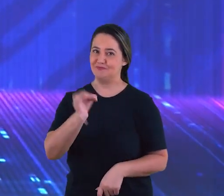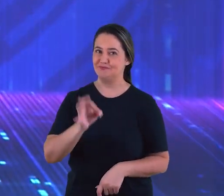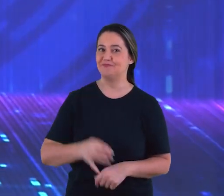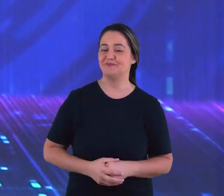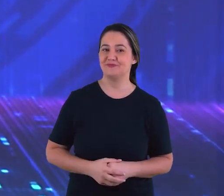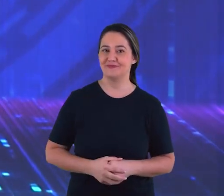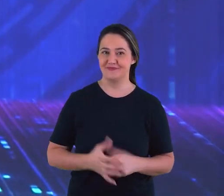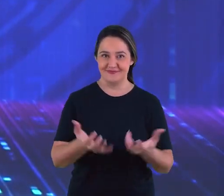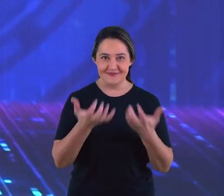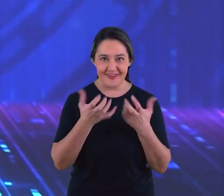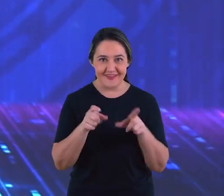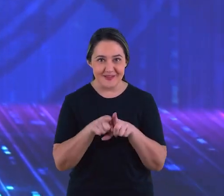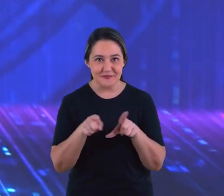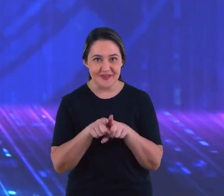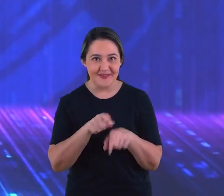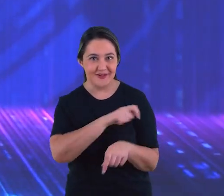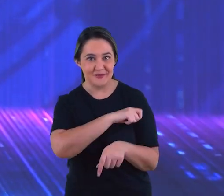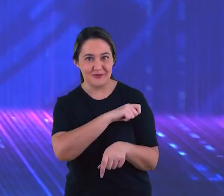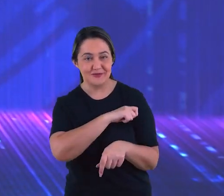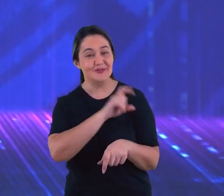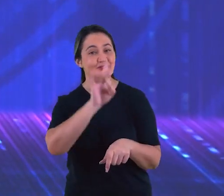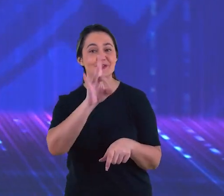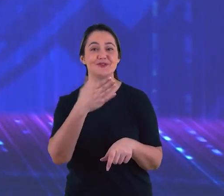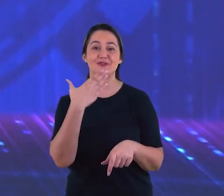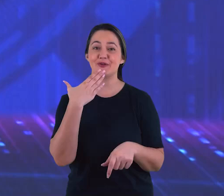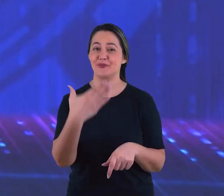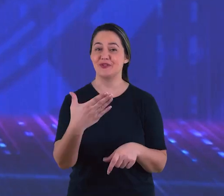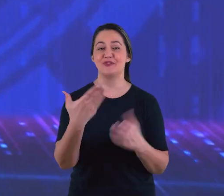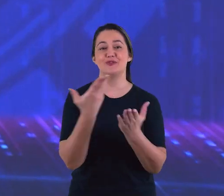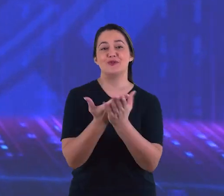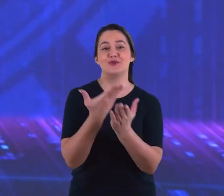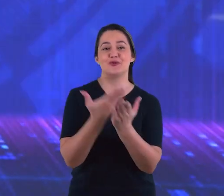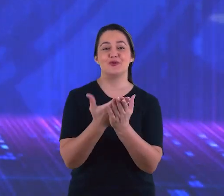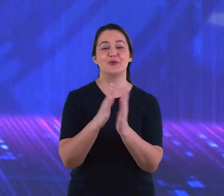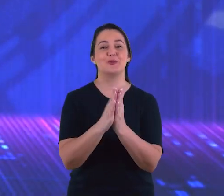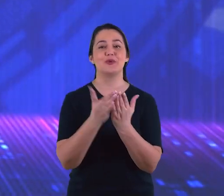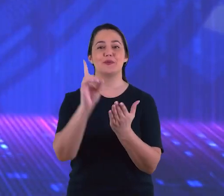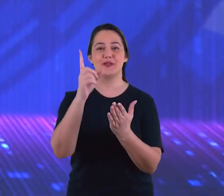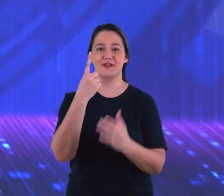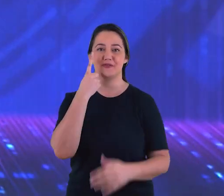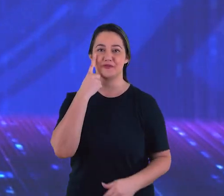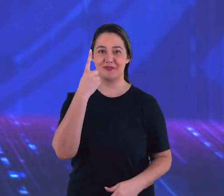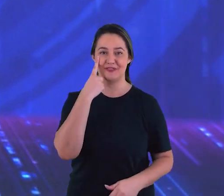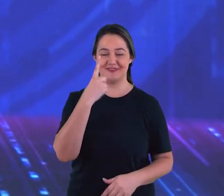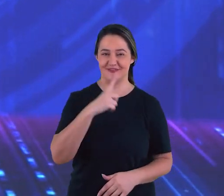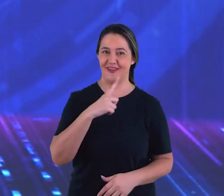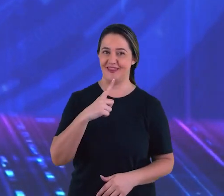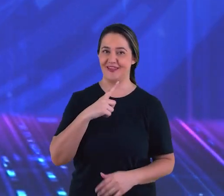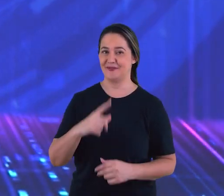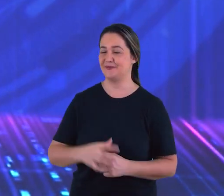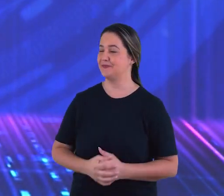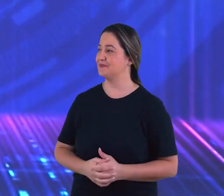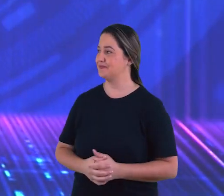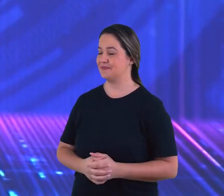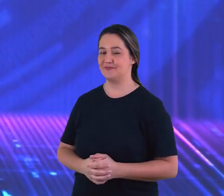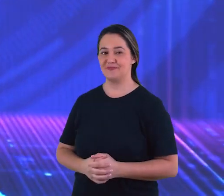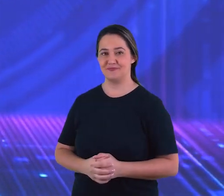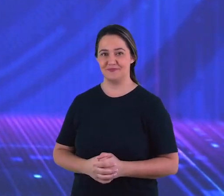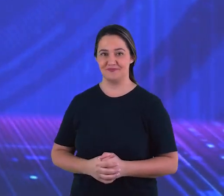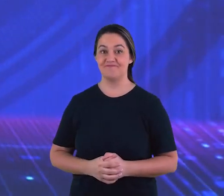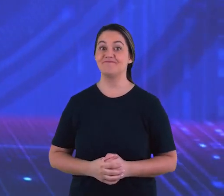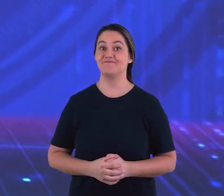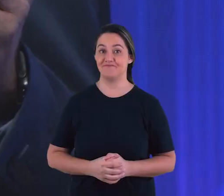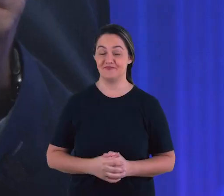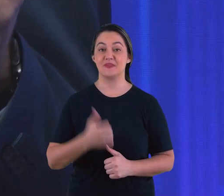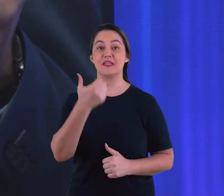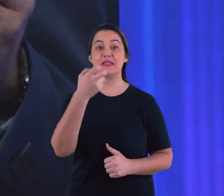escola também. Esta revista que eu tenho nas mãos é um estudo bíblico chamado A Procura da Verdade, um guia de estudos